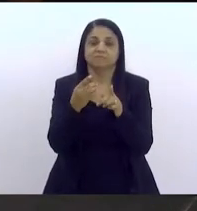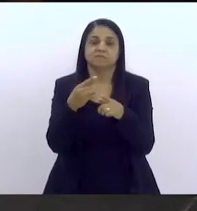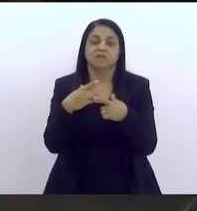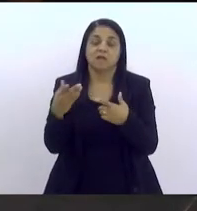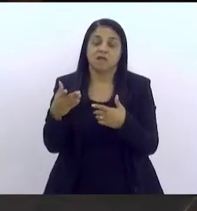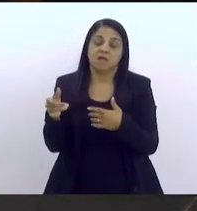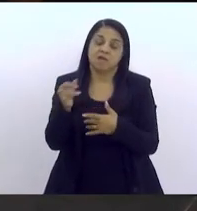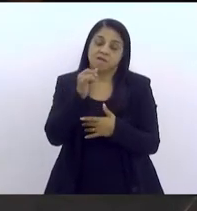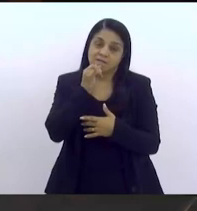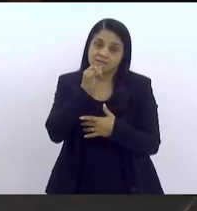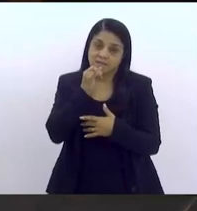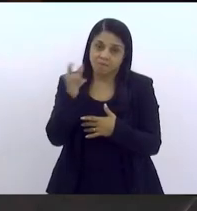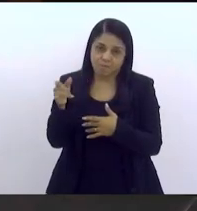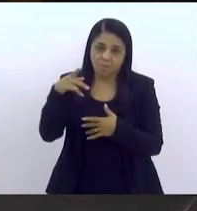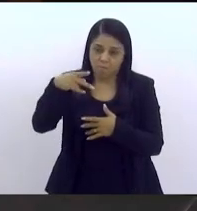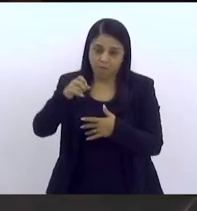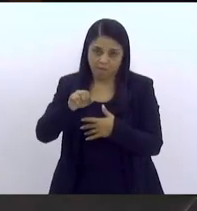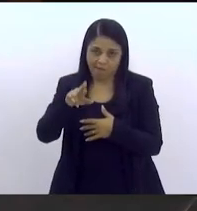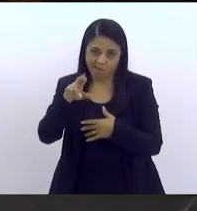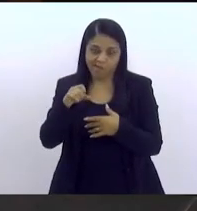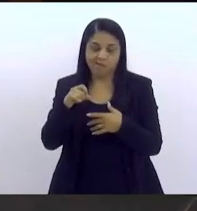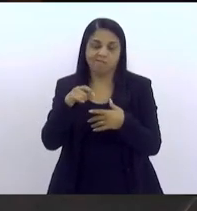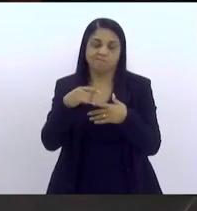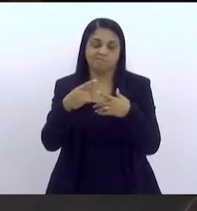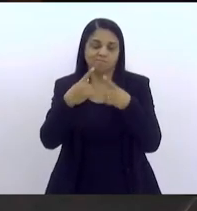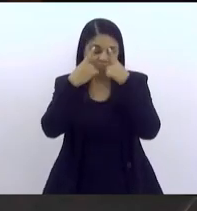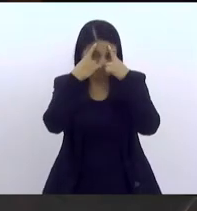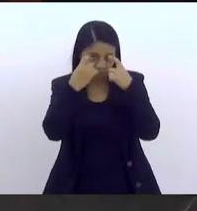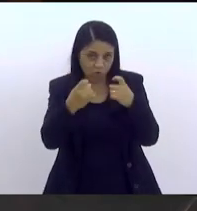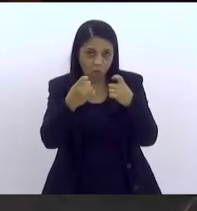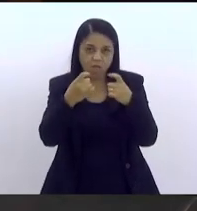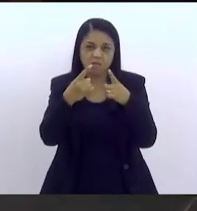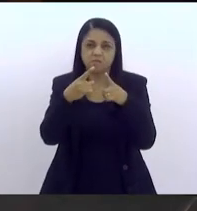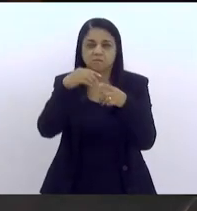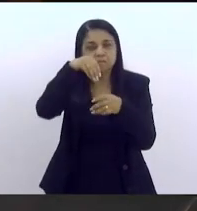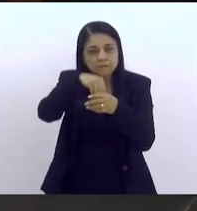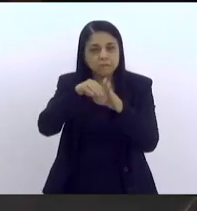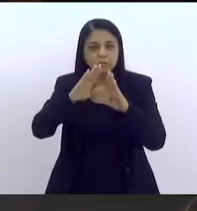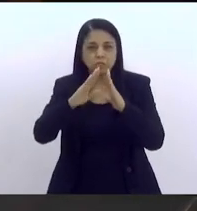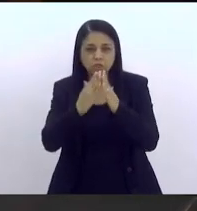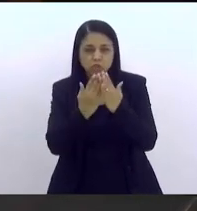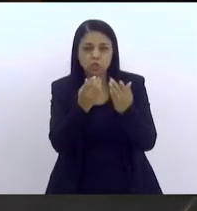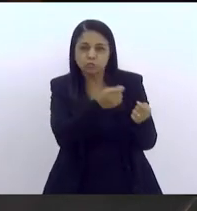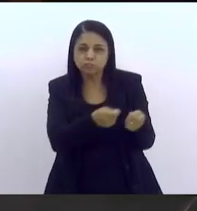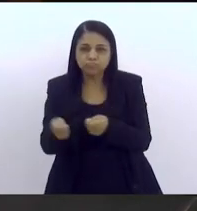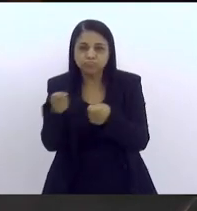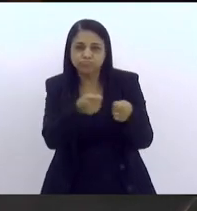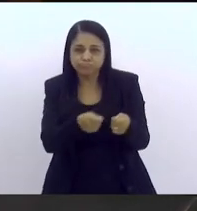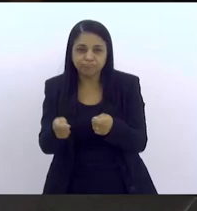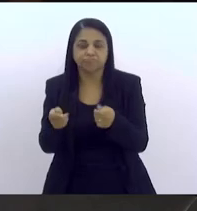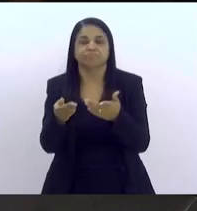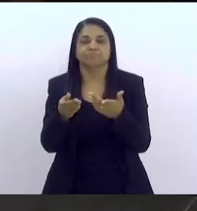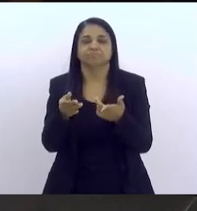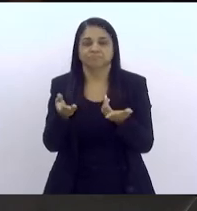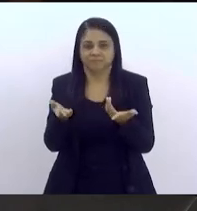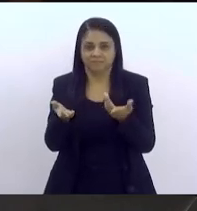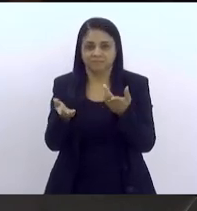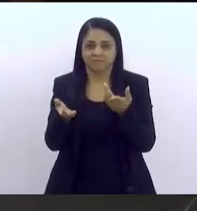na comunicação cotidiana né que permeia o cotidiano escolar